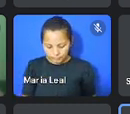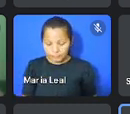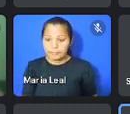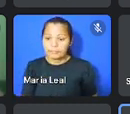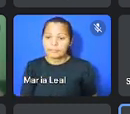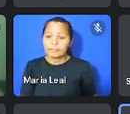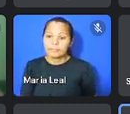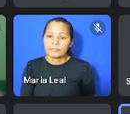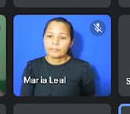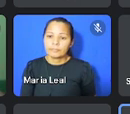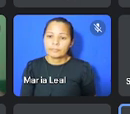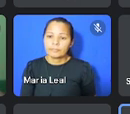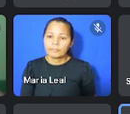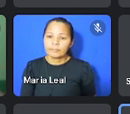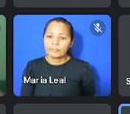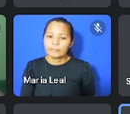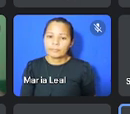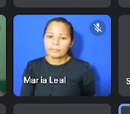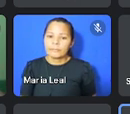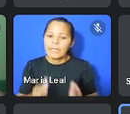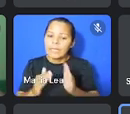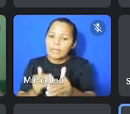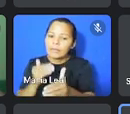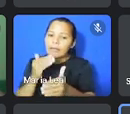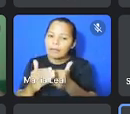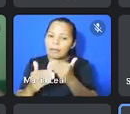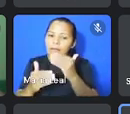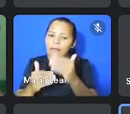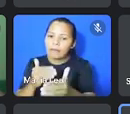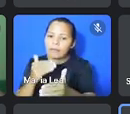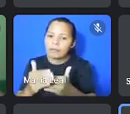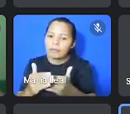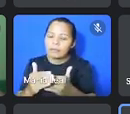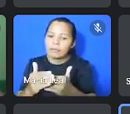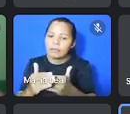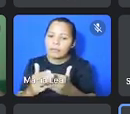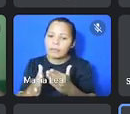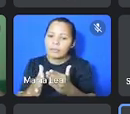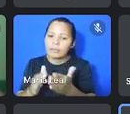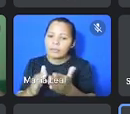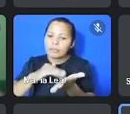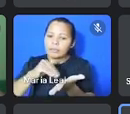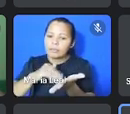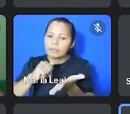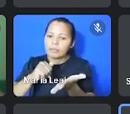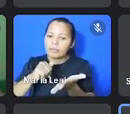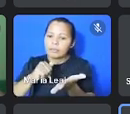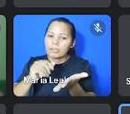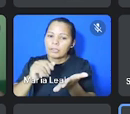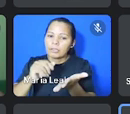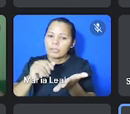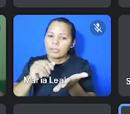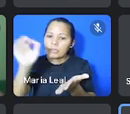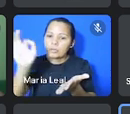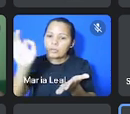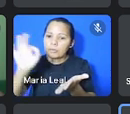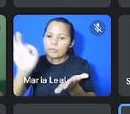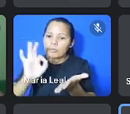a cada dia você vai remover, deixa eu pegar aqui o percentual, você vai tirar 5%. Vamos